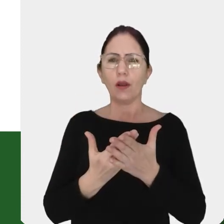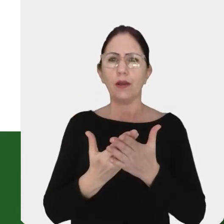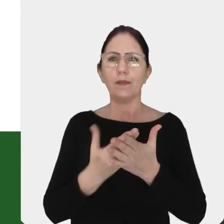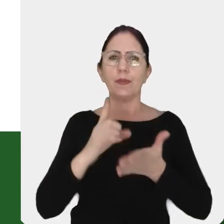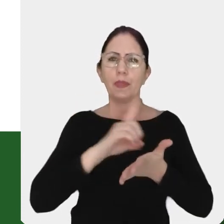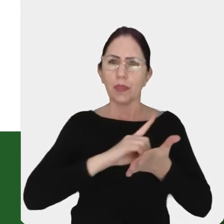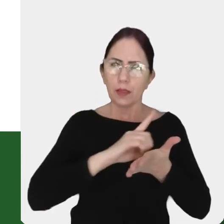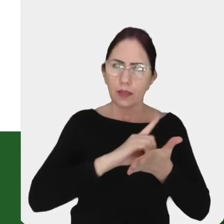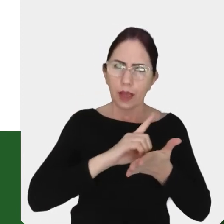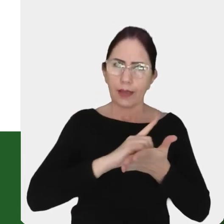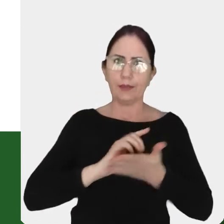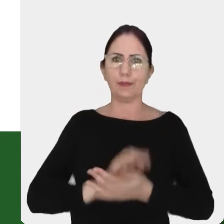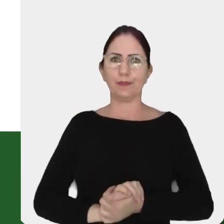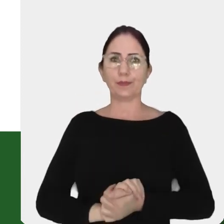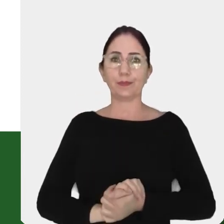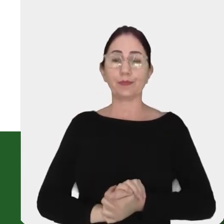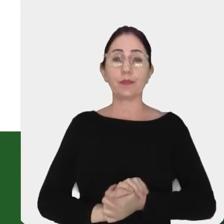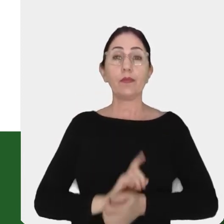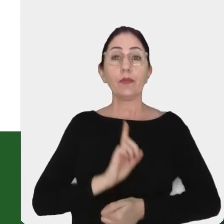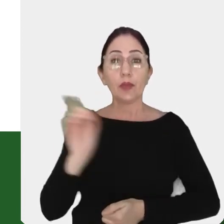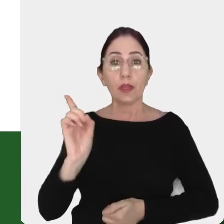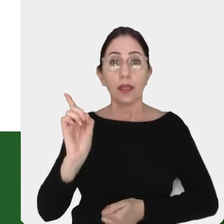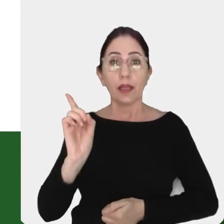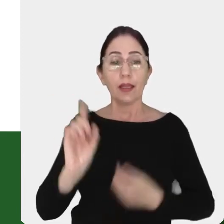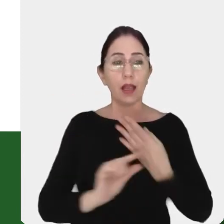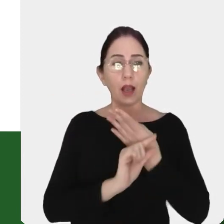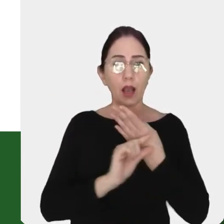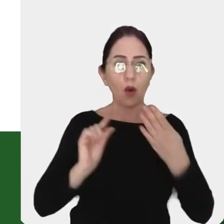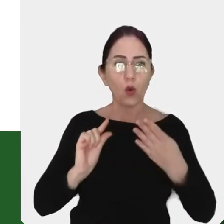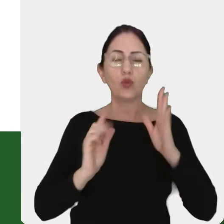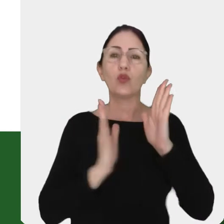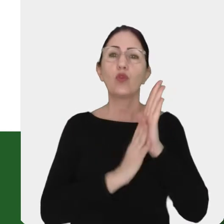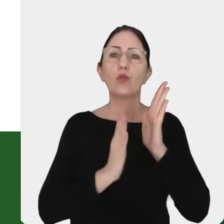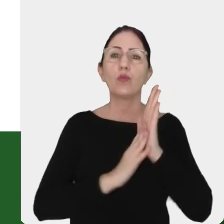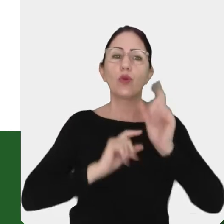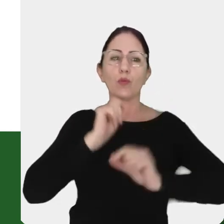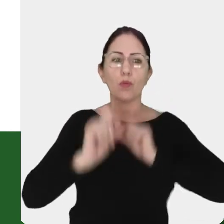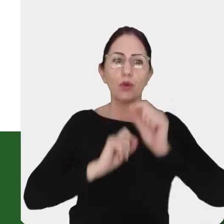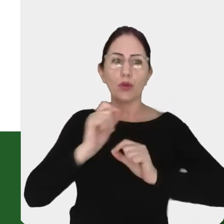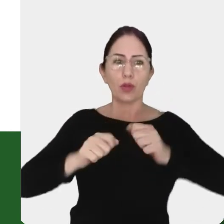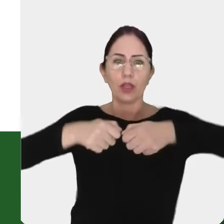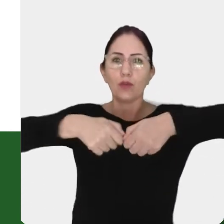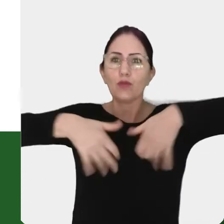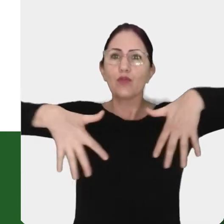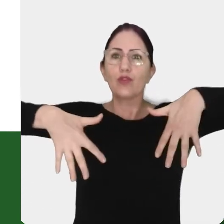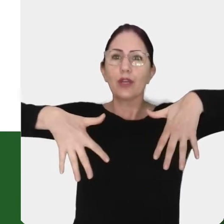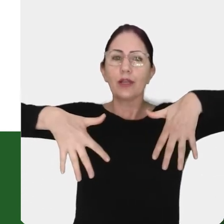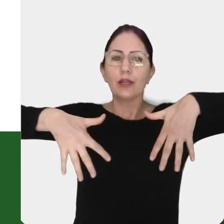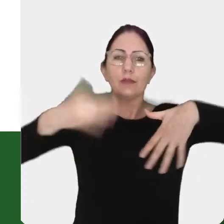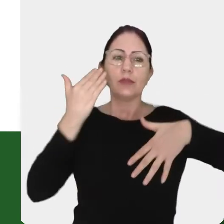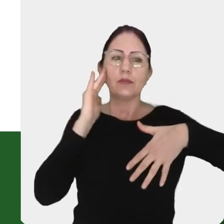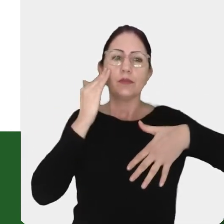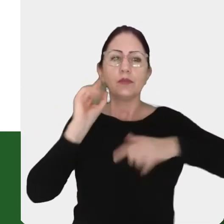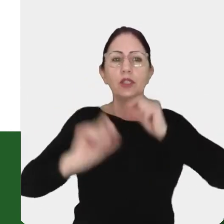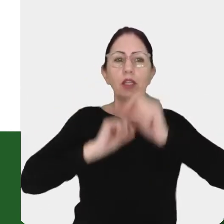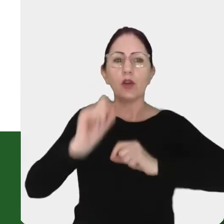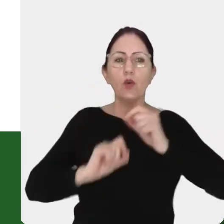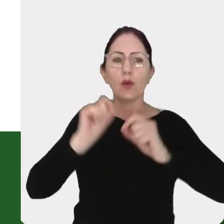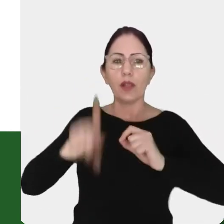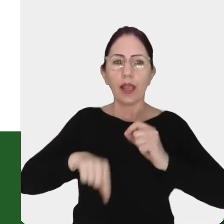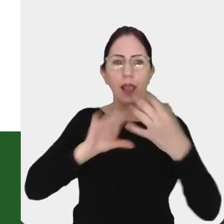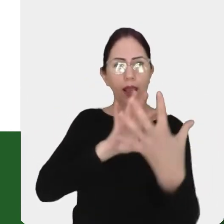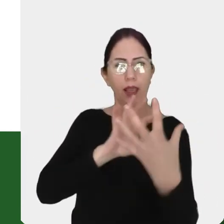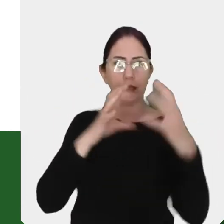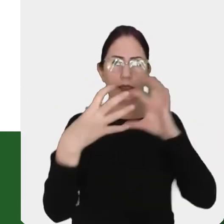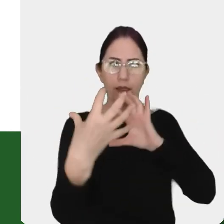Então, esse autor, ele propõe aqui um diagrama para a gente entender o que é a interface, que é esse elo que faz a